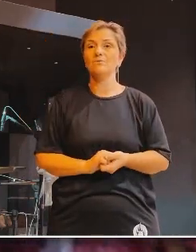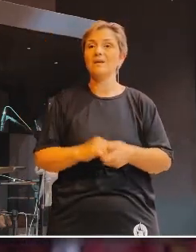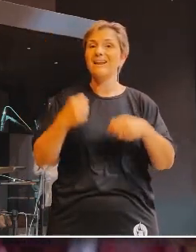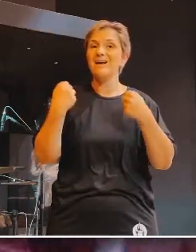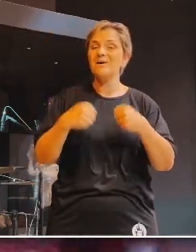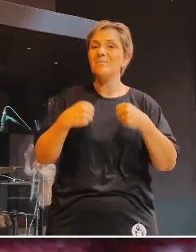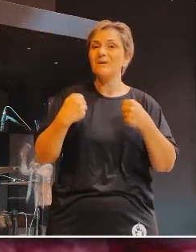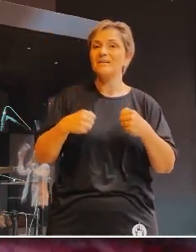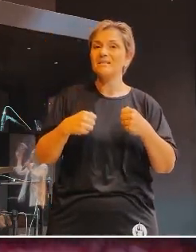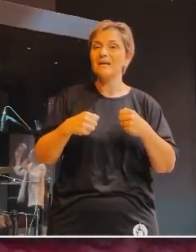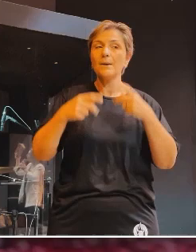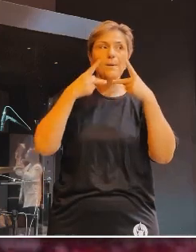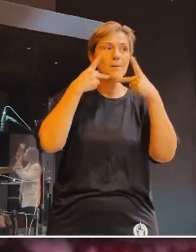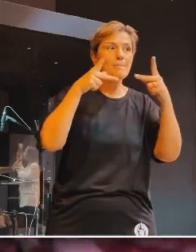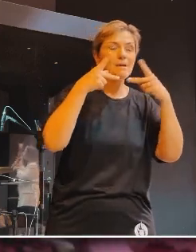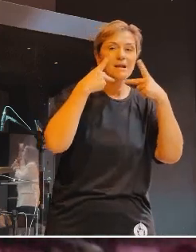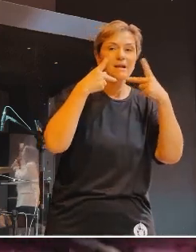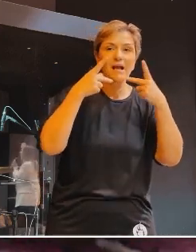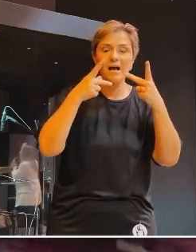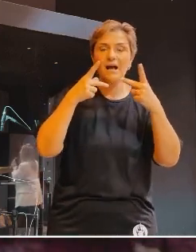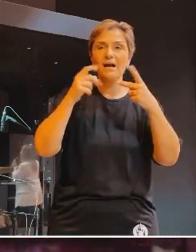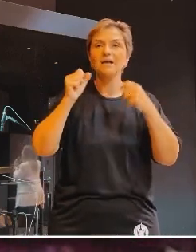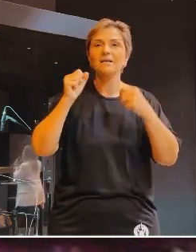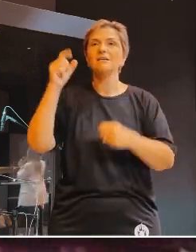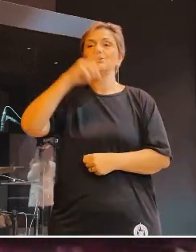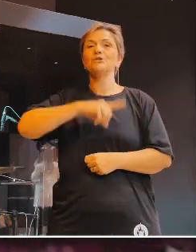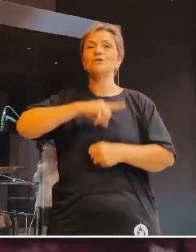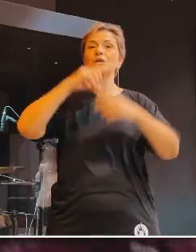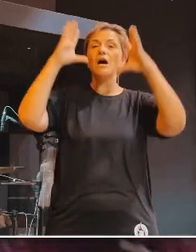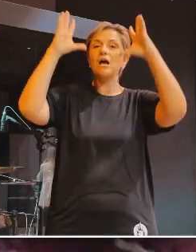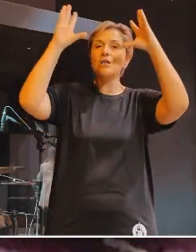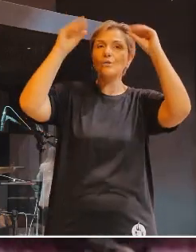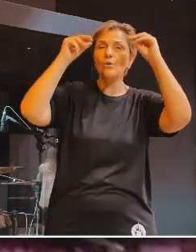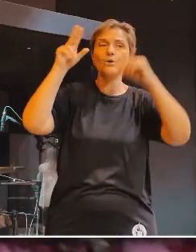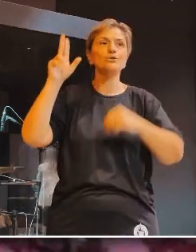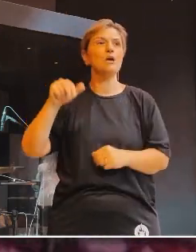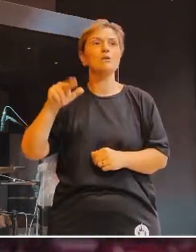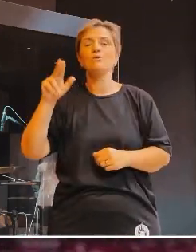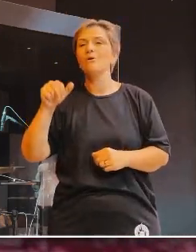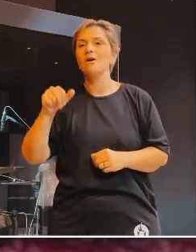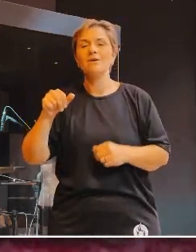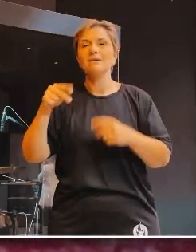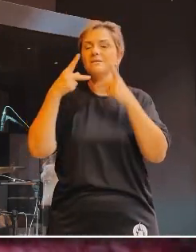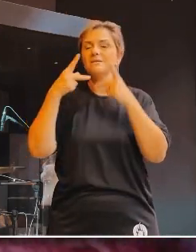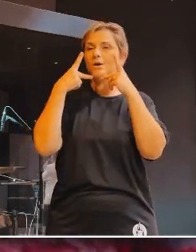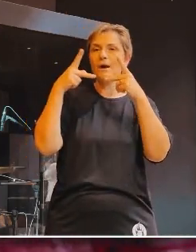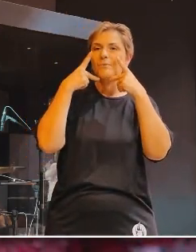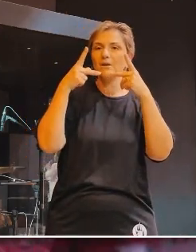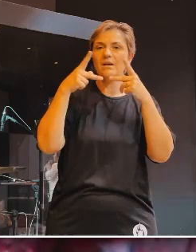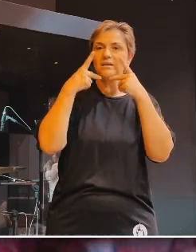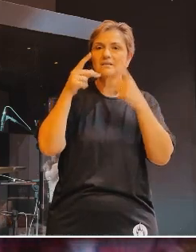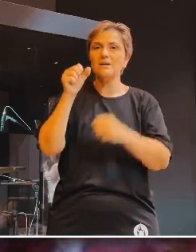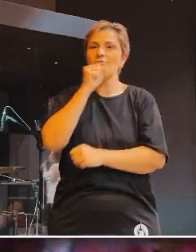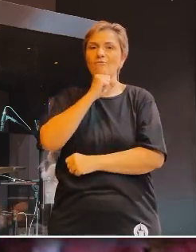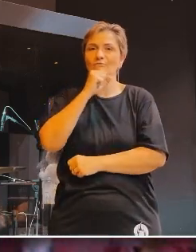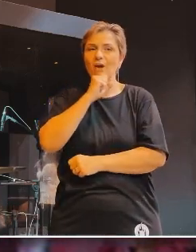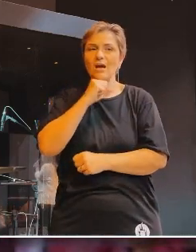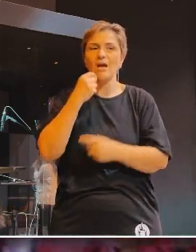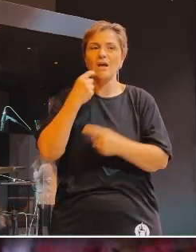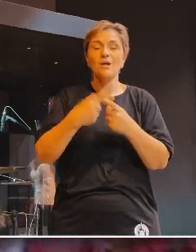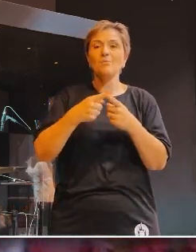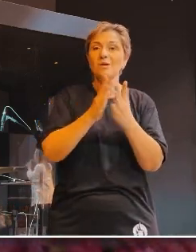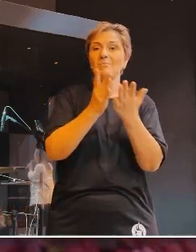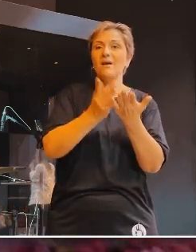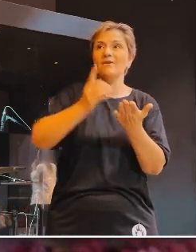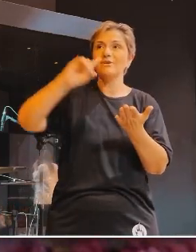precisa ser pregada dia e noite. Ela nunca vai ser uma mensagem velha, porque a palavra do Senhor, ela